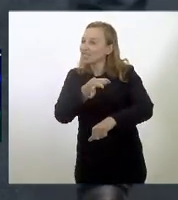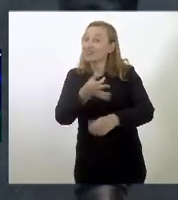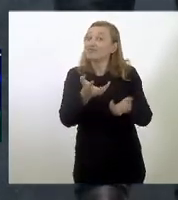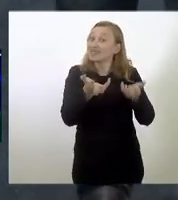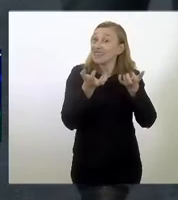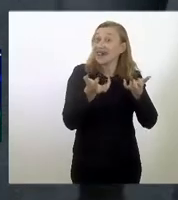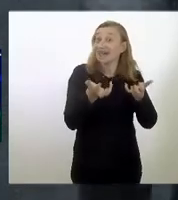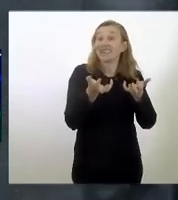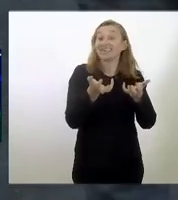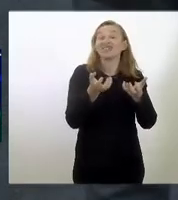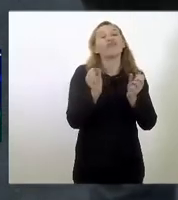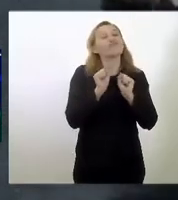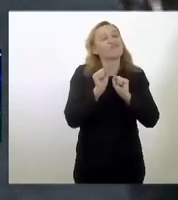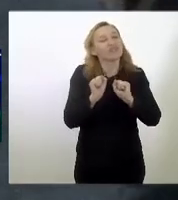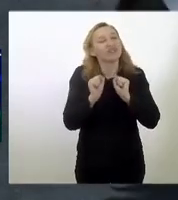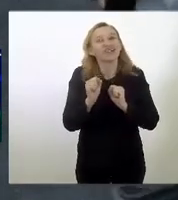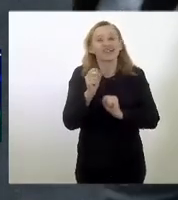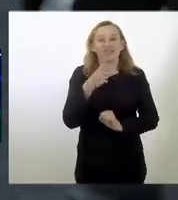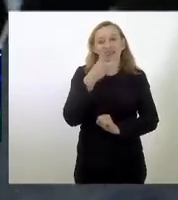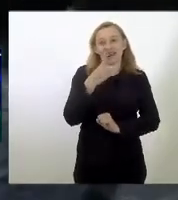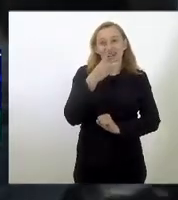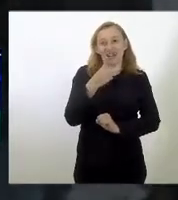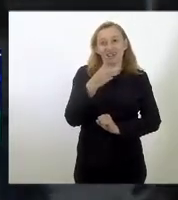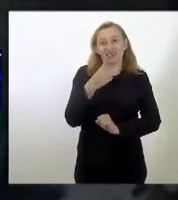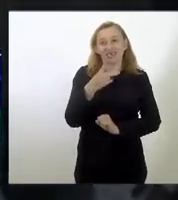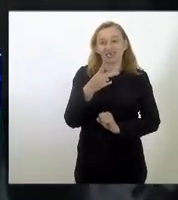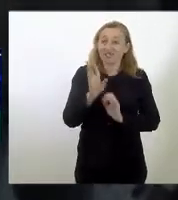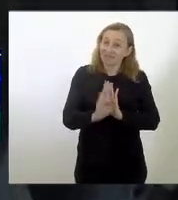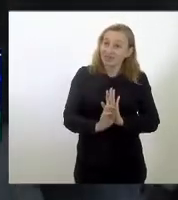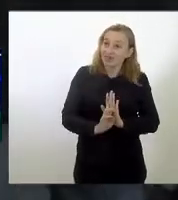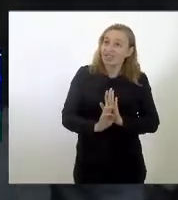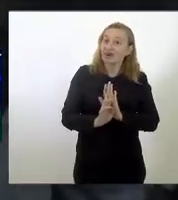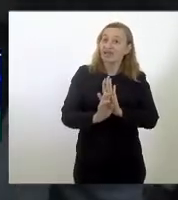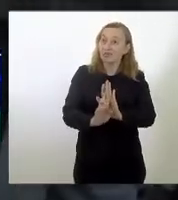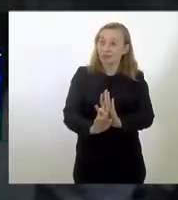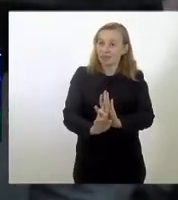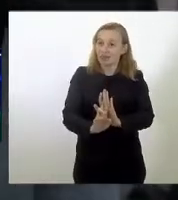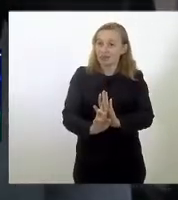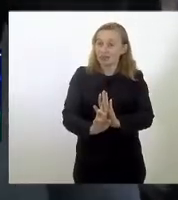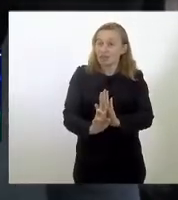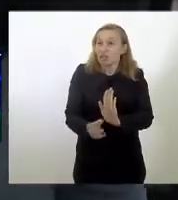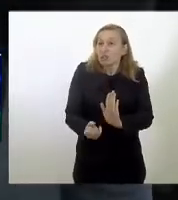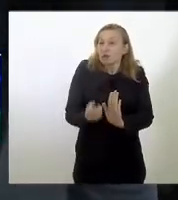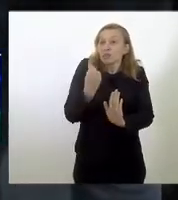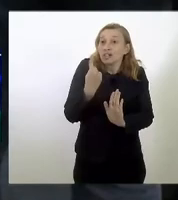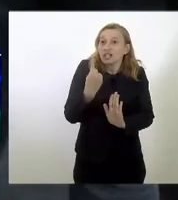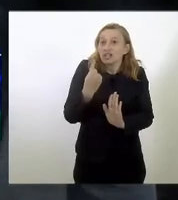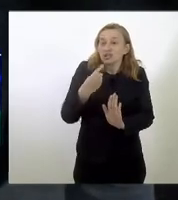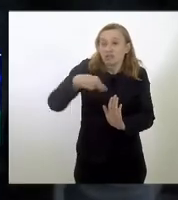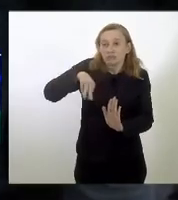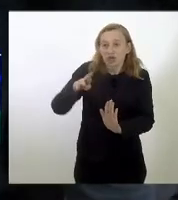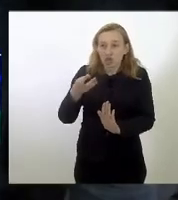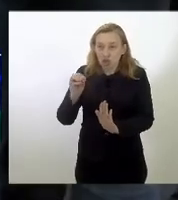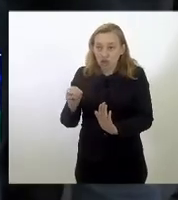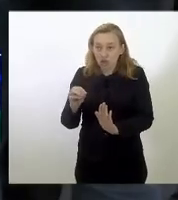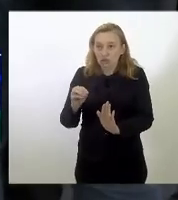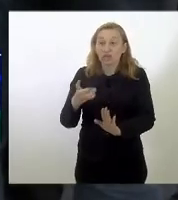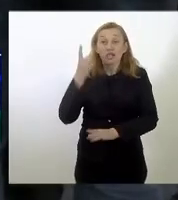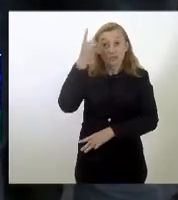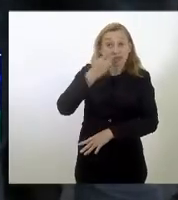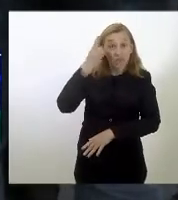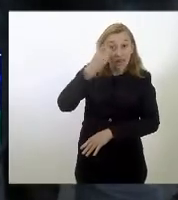quero poder dizer o representante do ex-ministro, ex-deputado